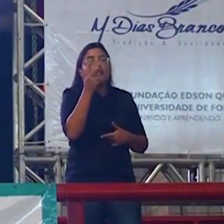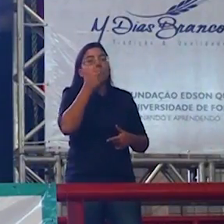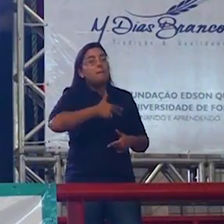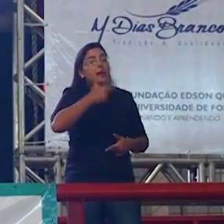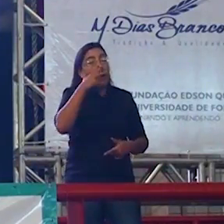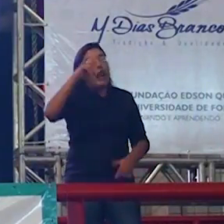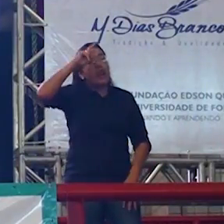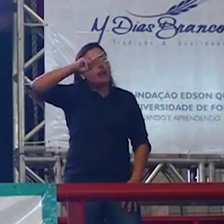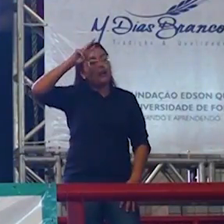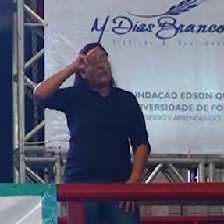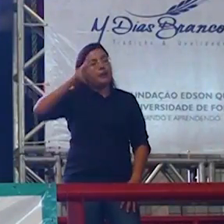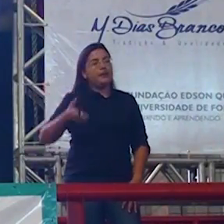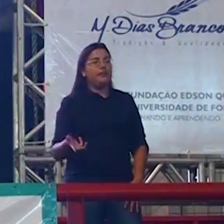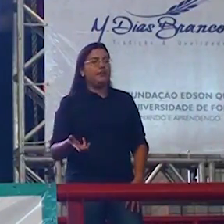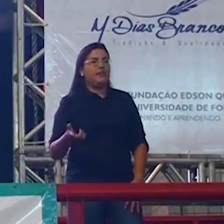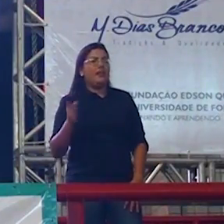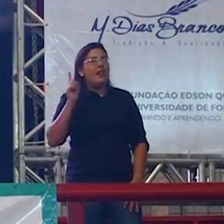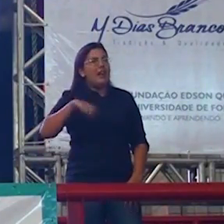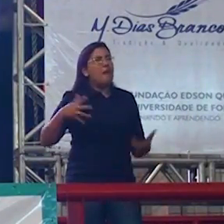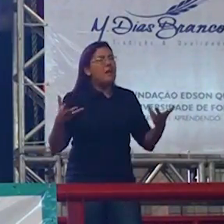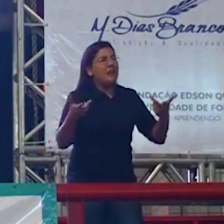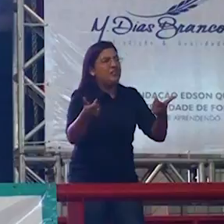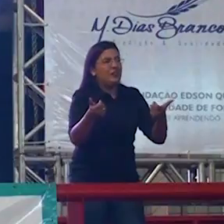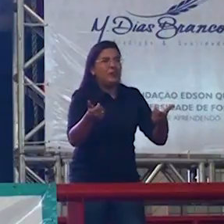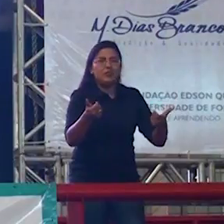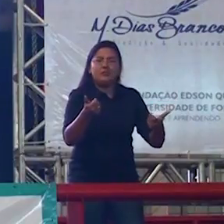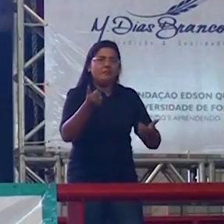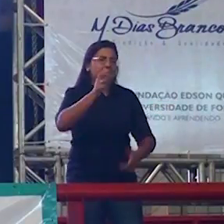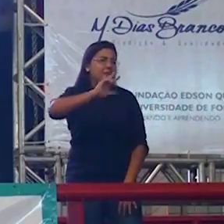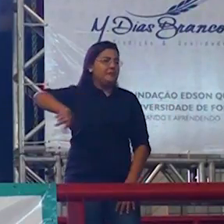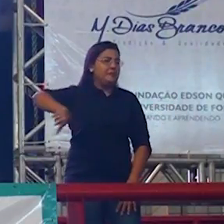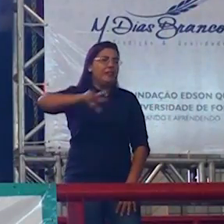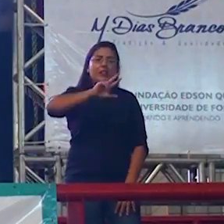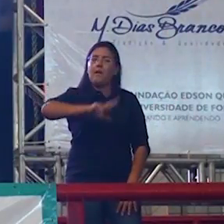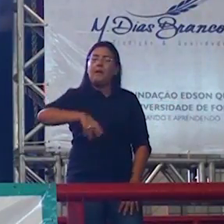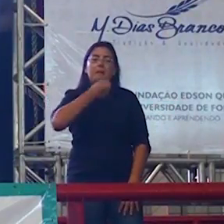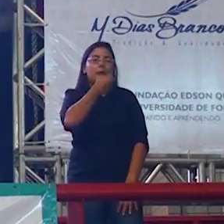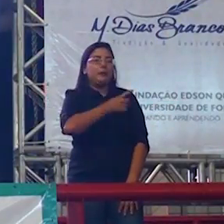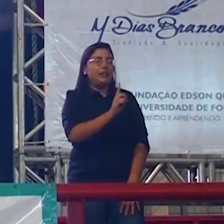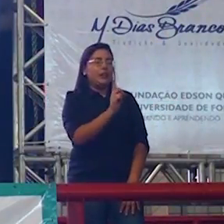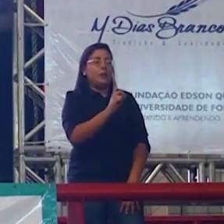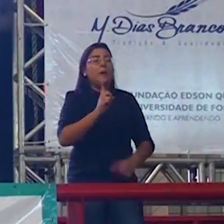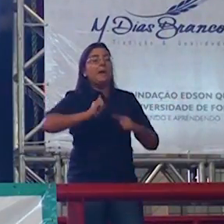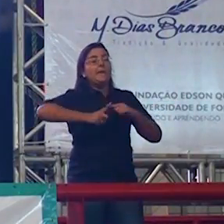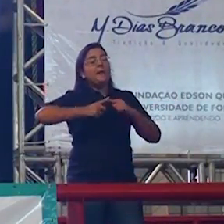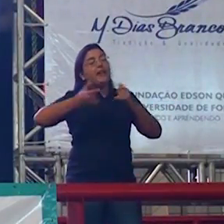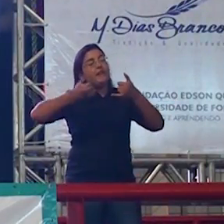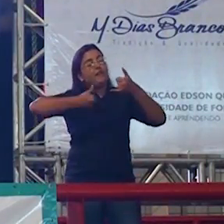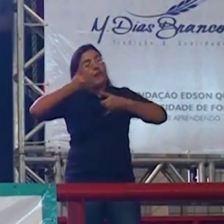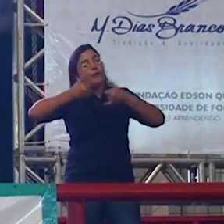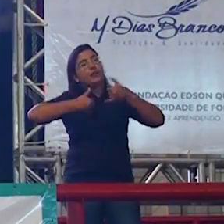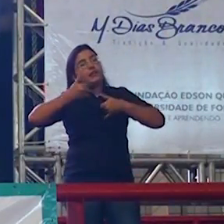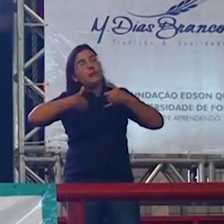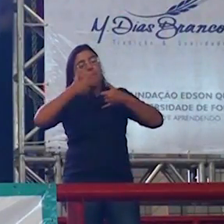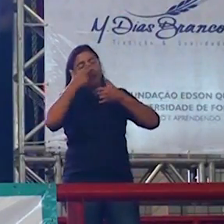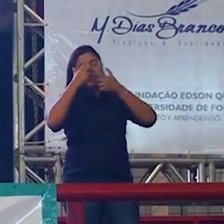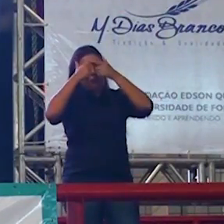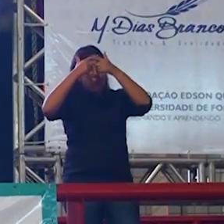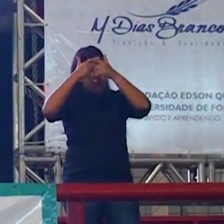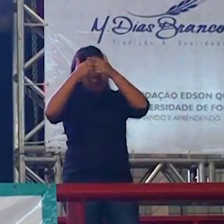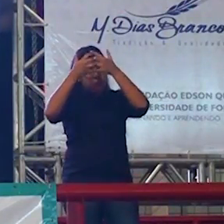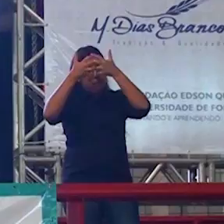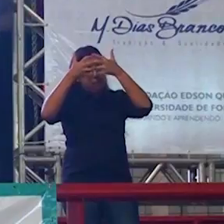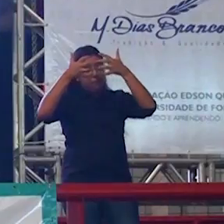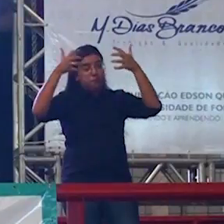2005. Alexandre, isso é espetacular, não é não? Isso não é espetacular, porque as informações ficam bombardeando a